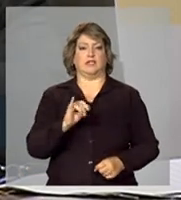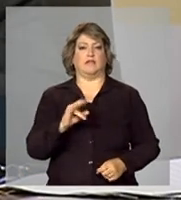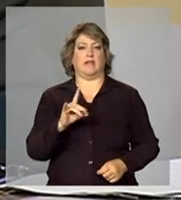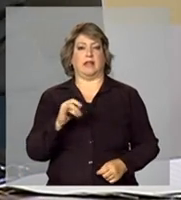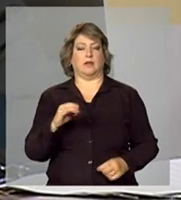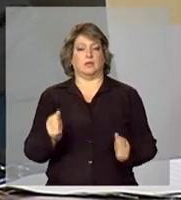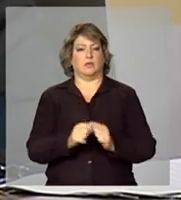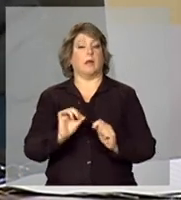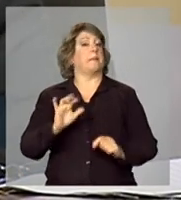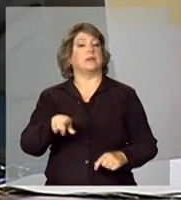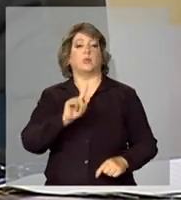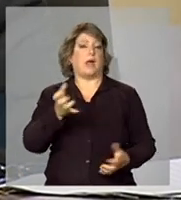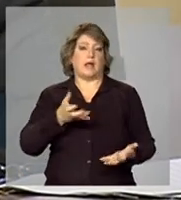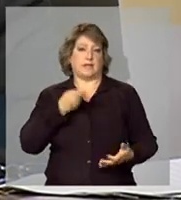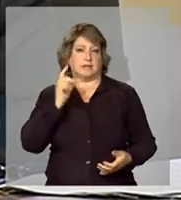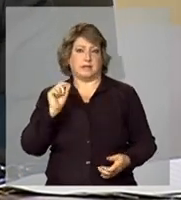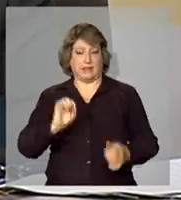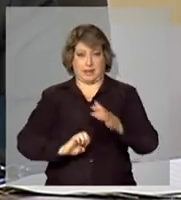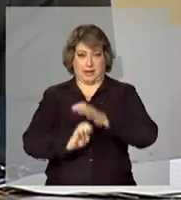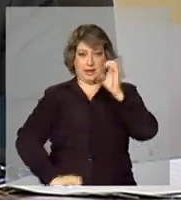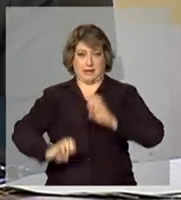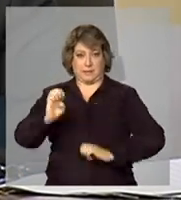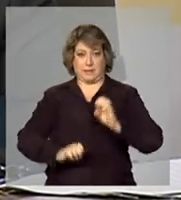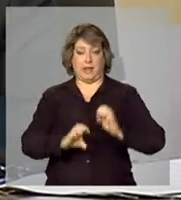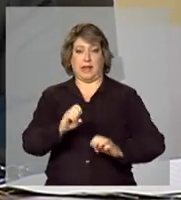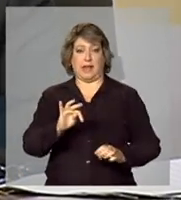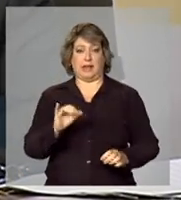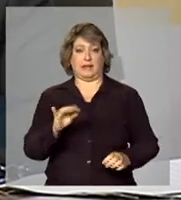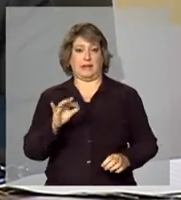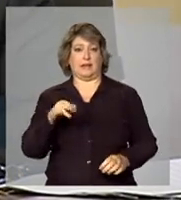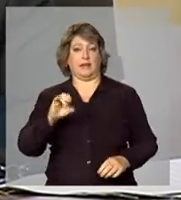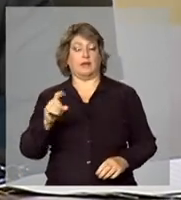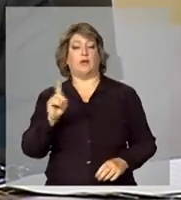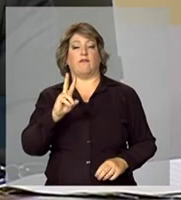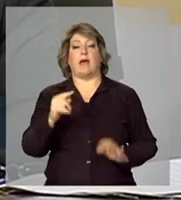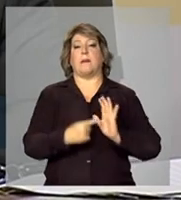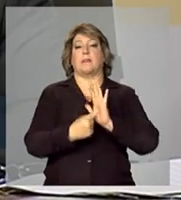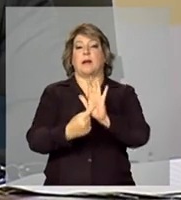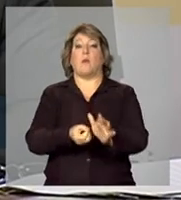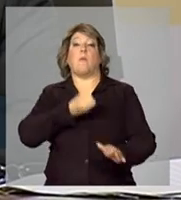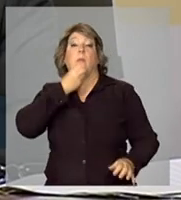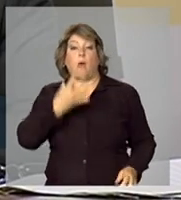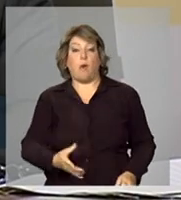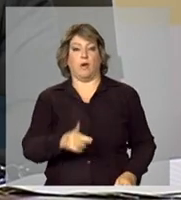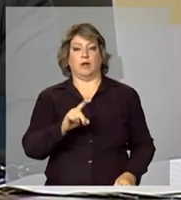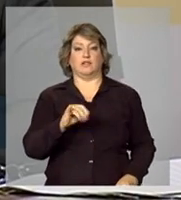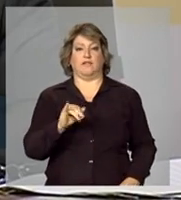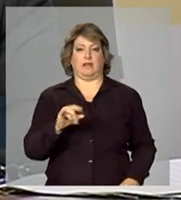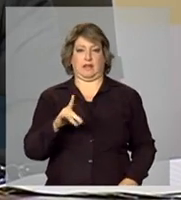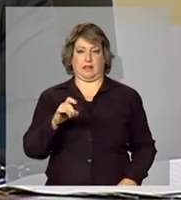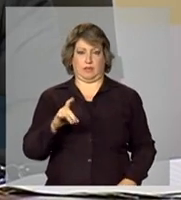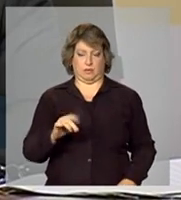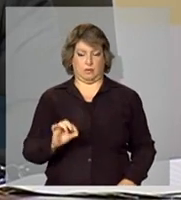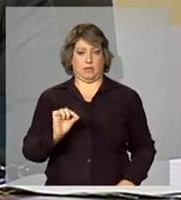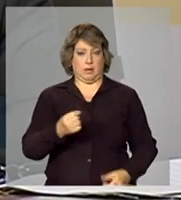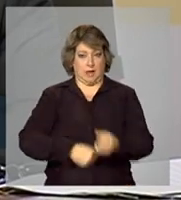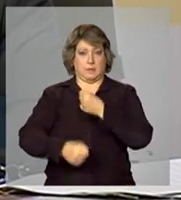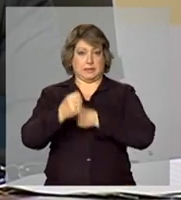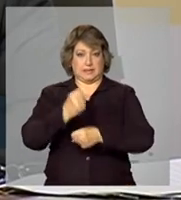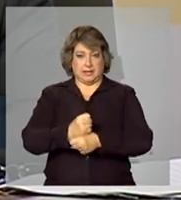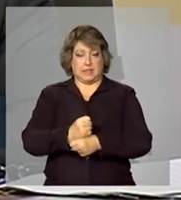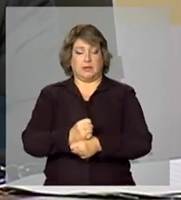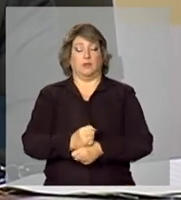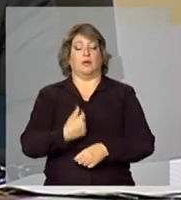que as empresas estatais não apresentar é um bom dividendo na pelo contrário acho que o ano passado foi um ano